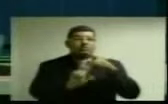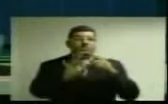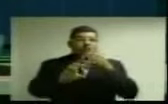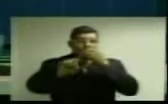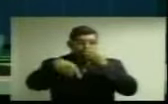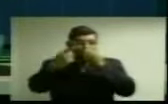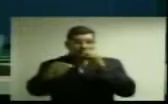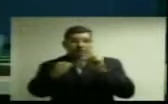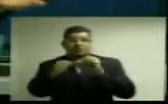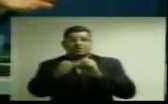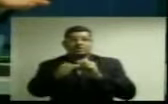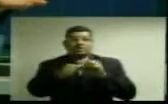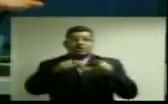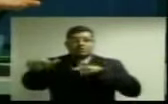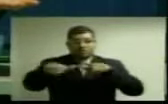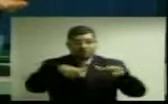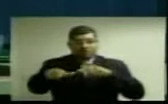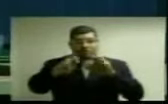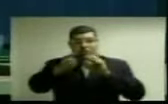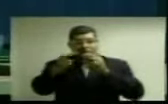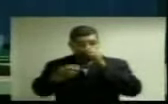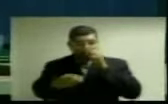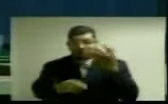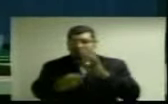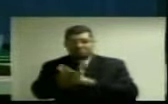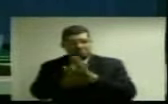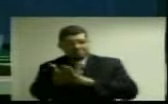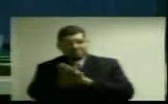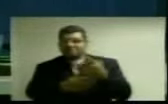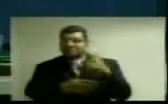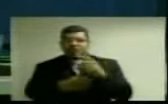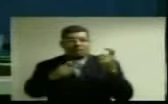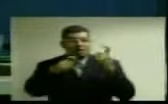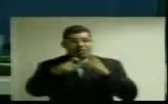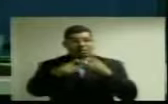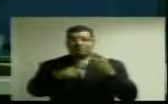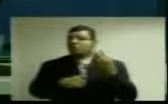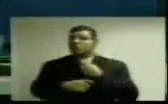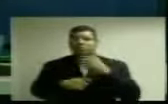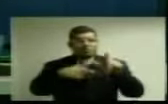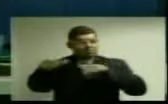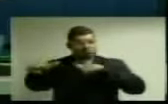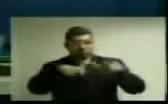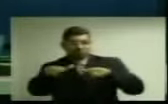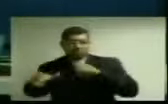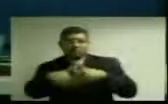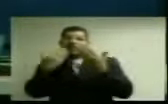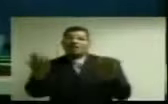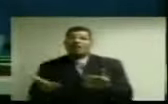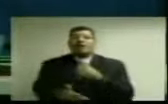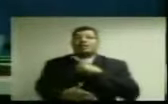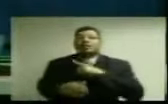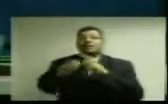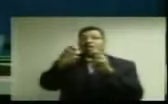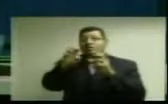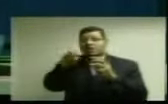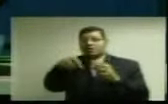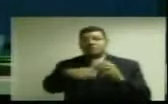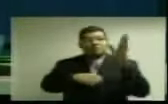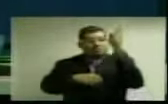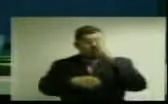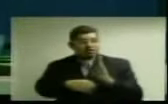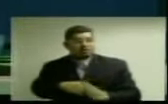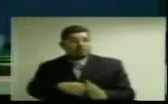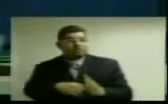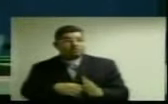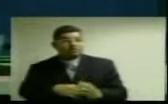vale depois de revalidado. Sem validação não é médico, não pode trabalhar. Ah, tem que ter um exame para médico